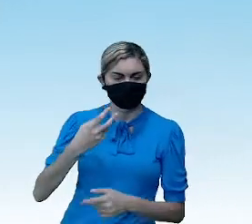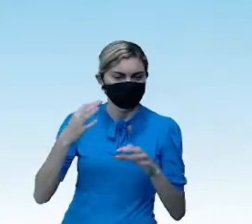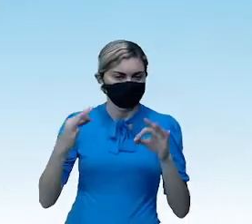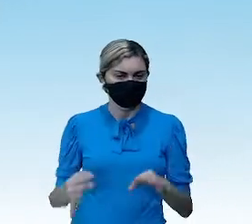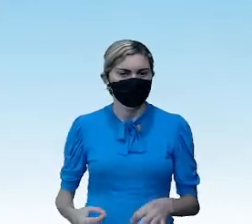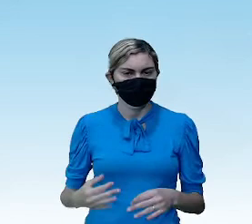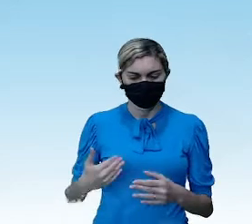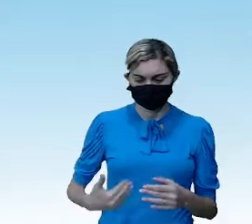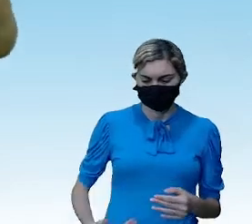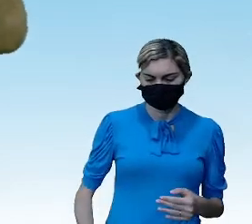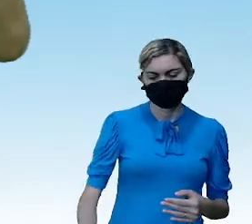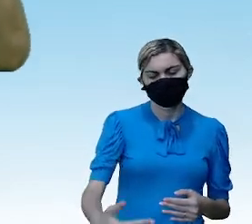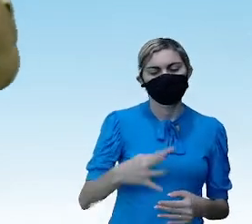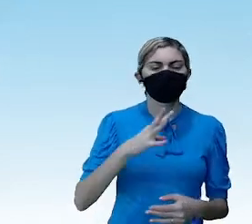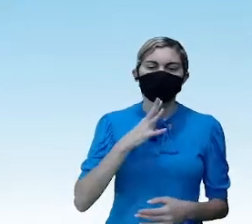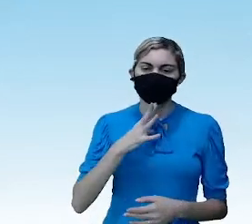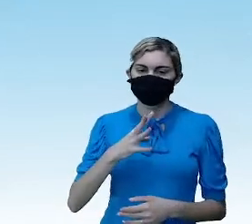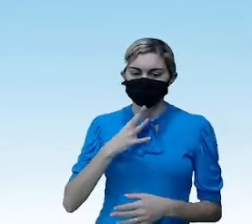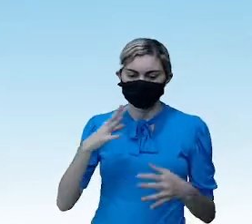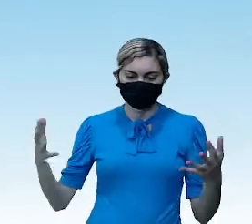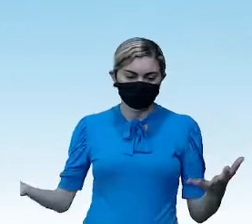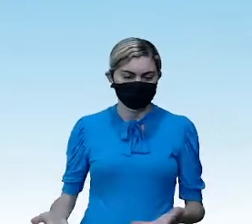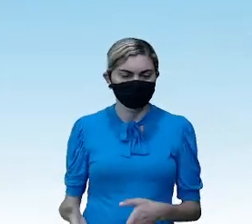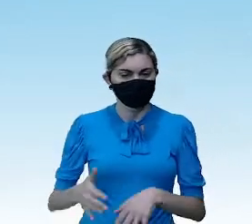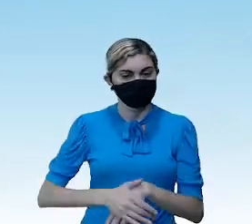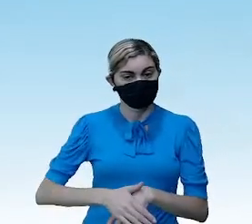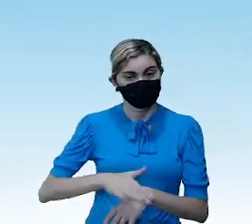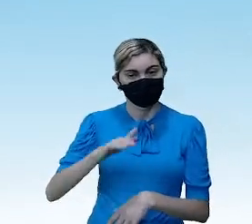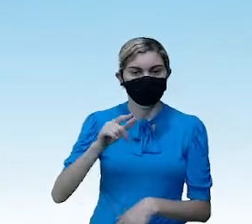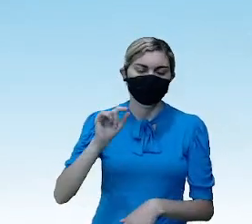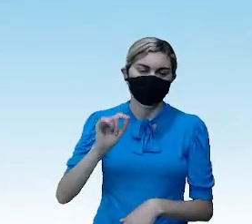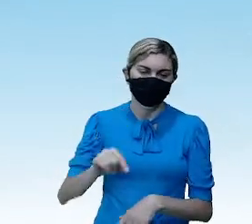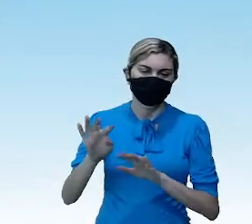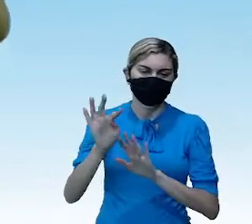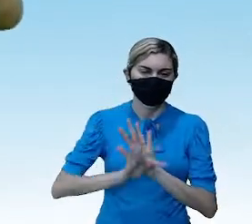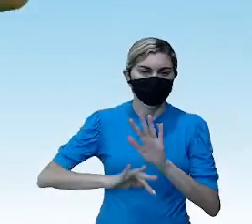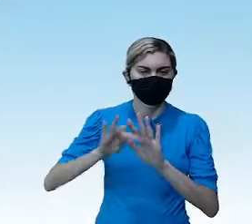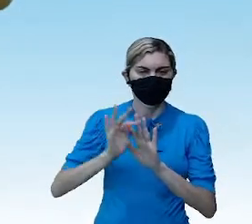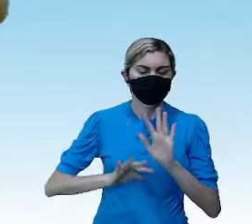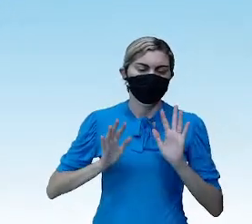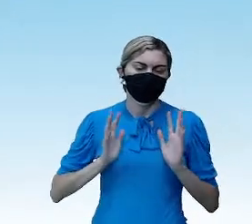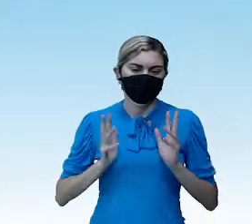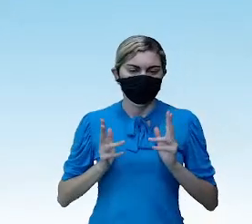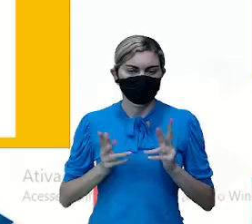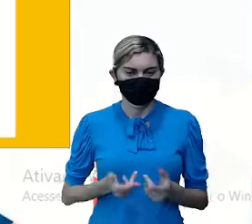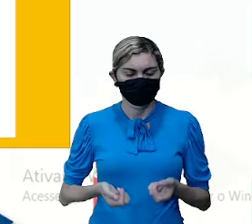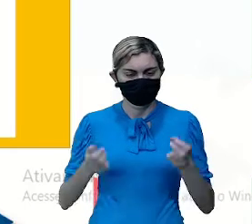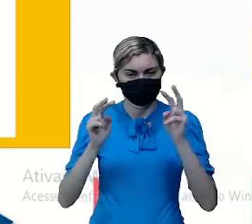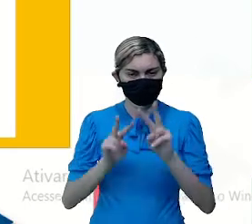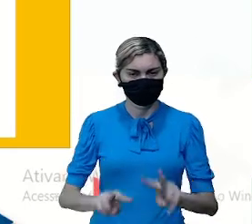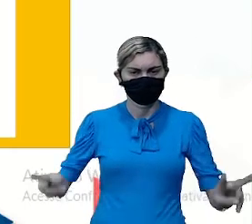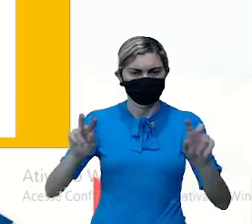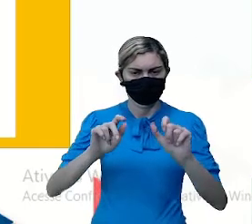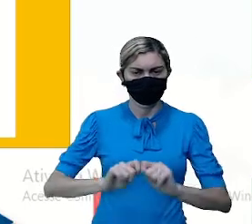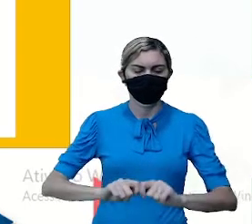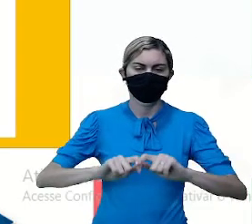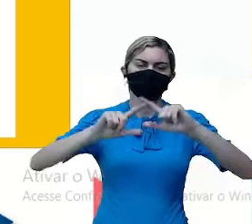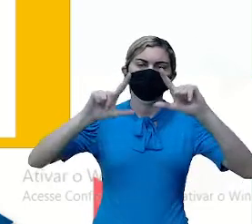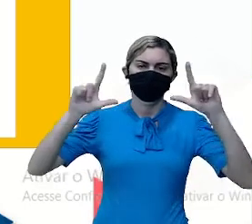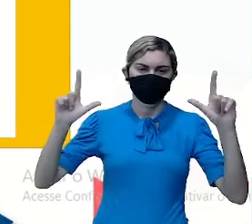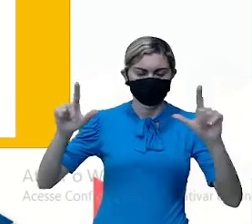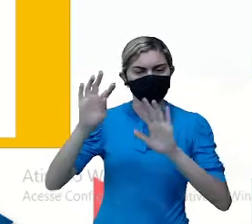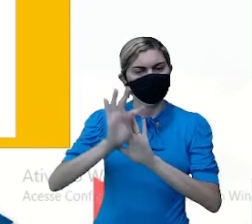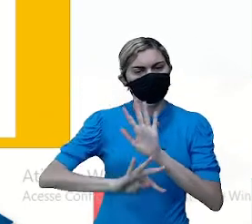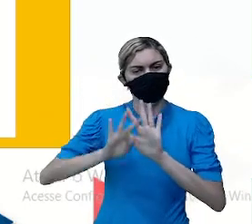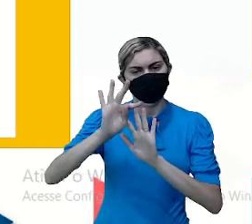vamos adiante, conhecer agora mais um pouco sobre os textos sagrados. Olhando para a tela, vamos ver os